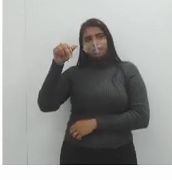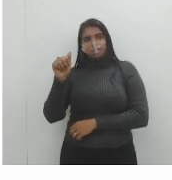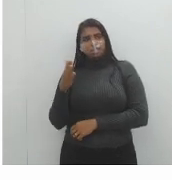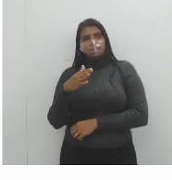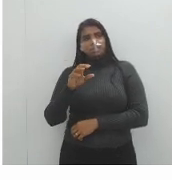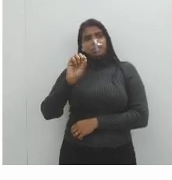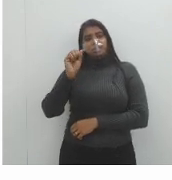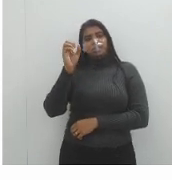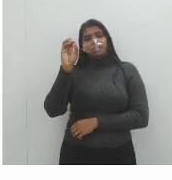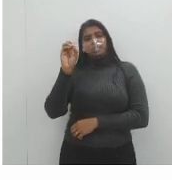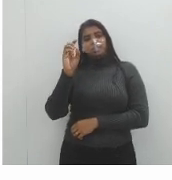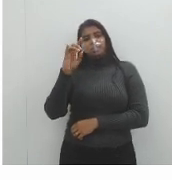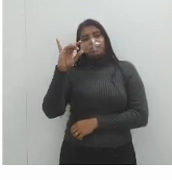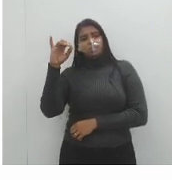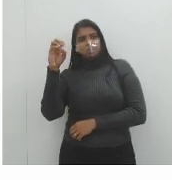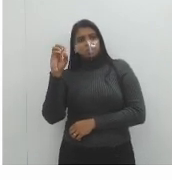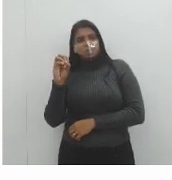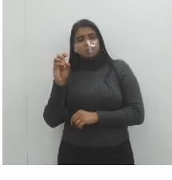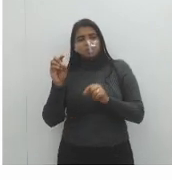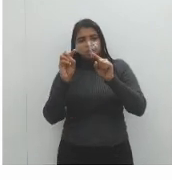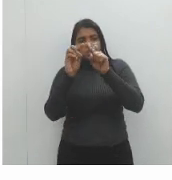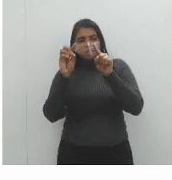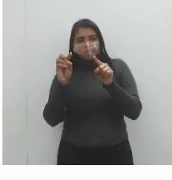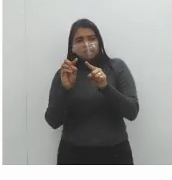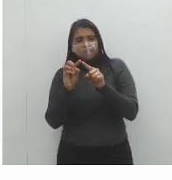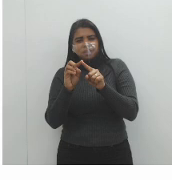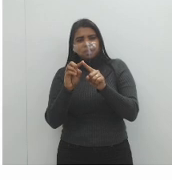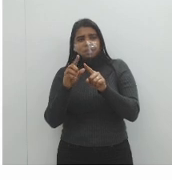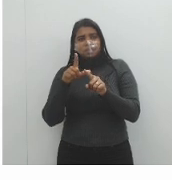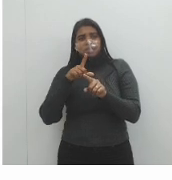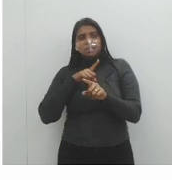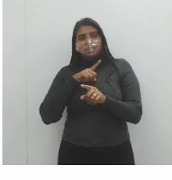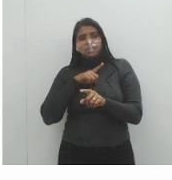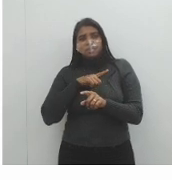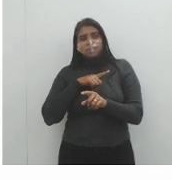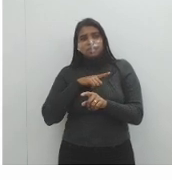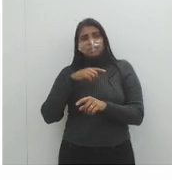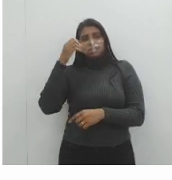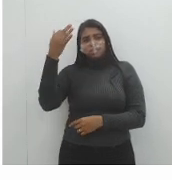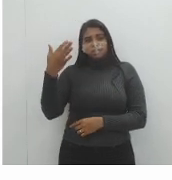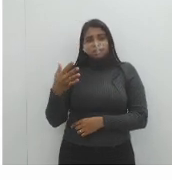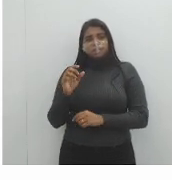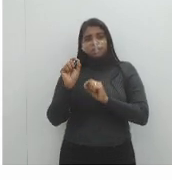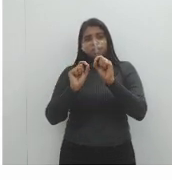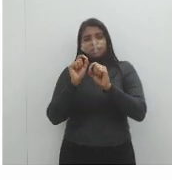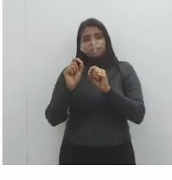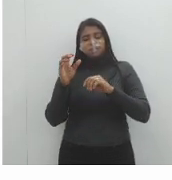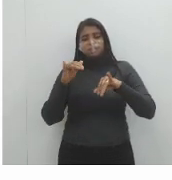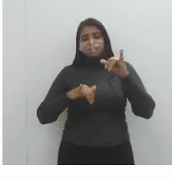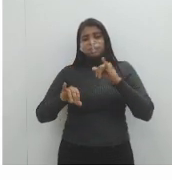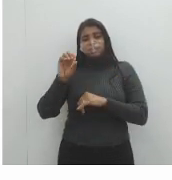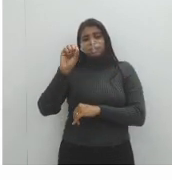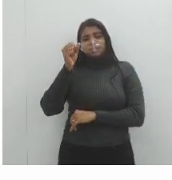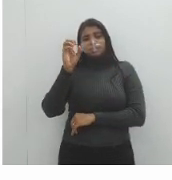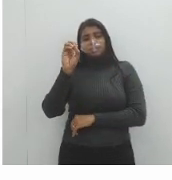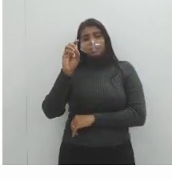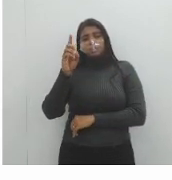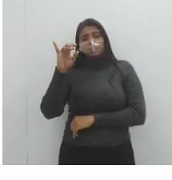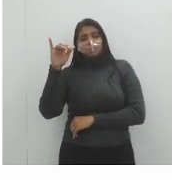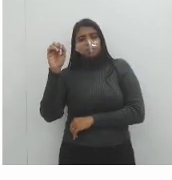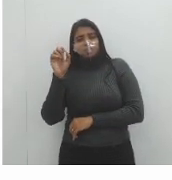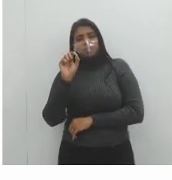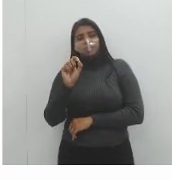sódio. Nesse quadradinho aqui dentro da tabela vai ter o símbolo do elemento químico, no caso aqui do sódio é o Na,